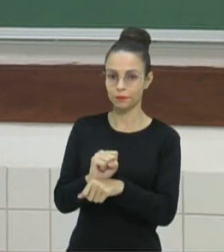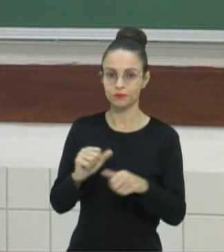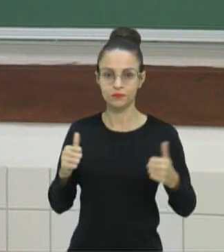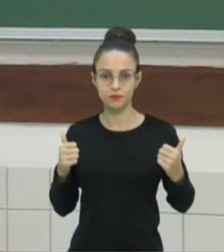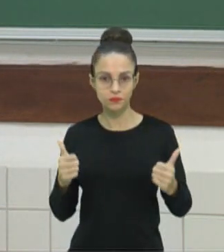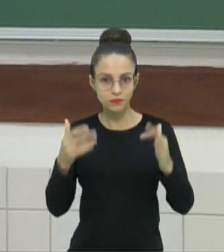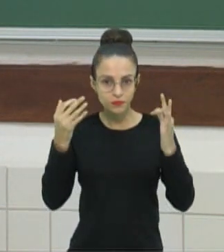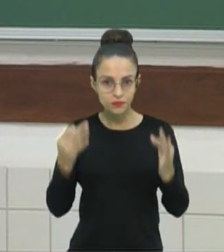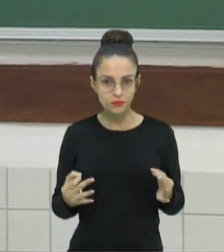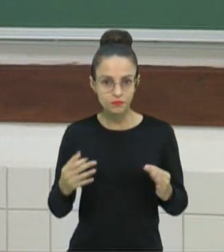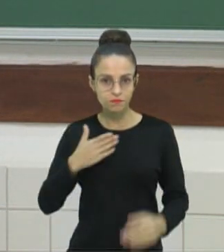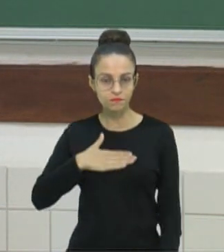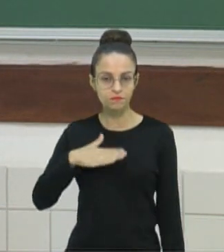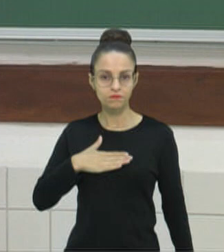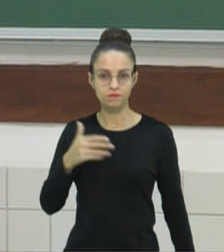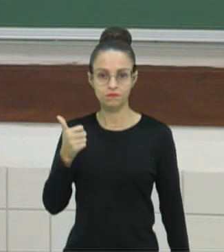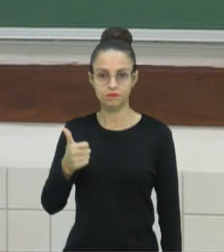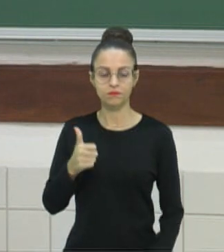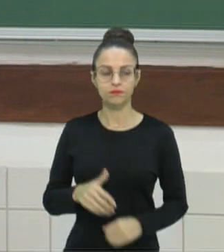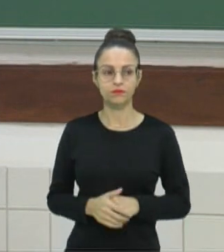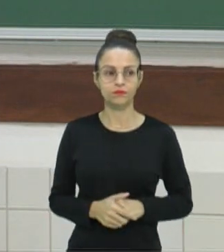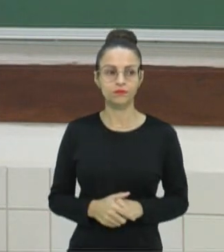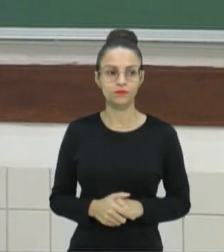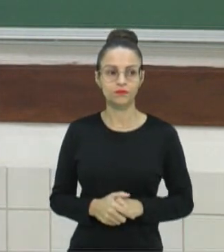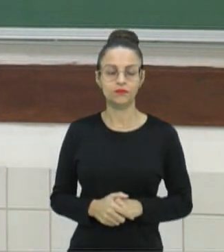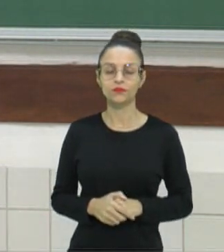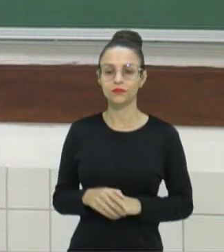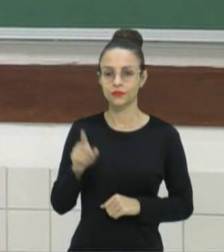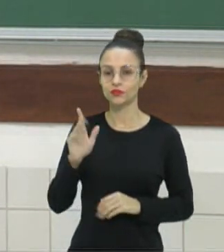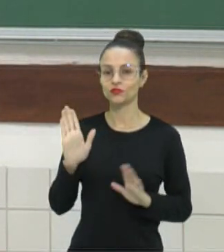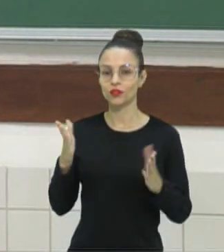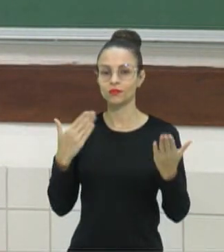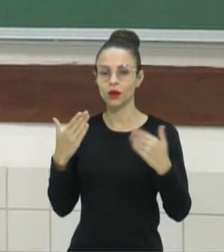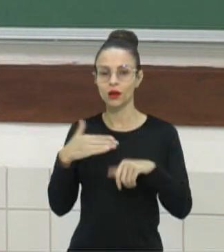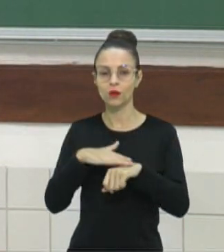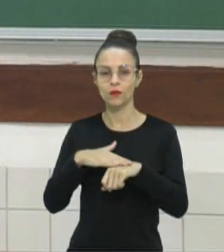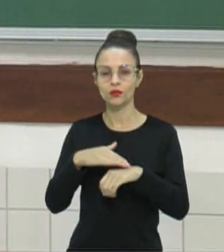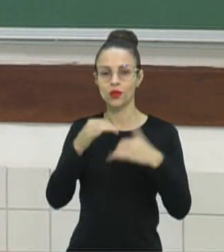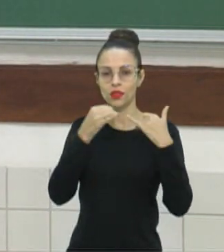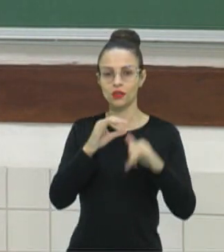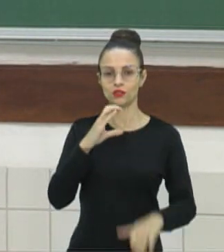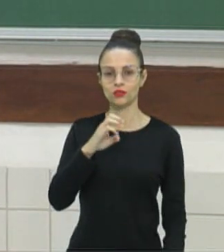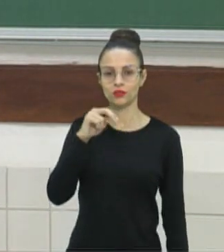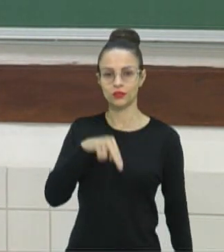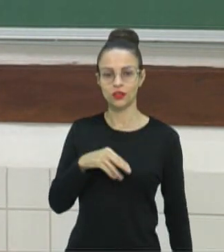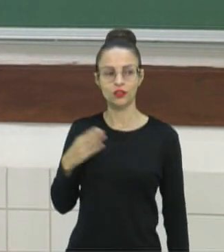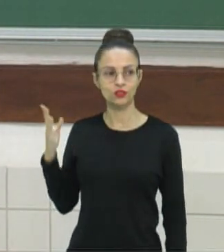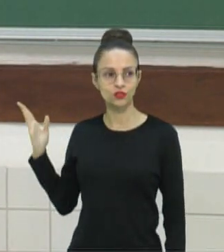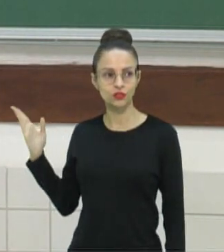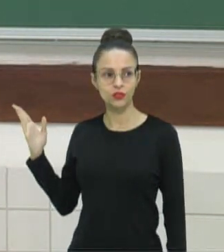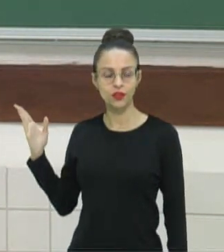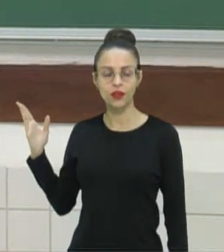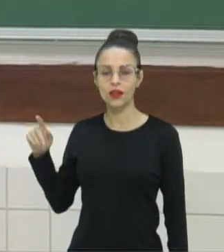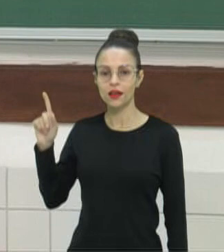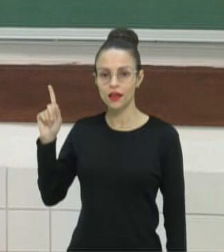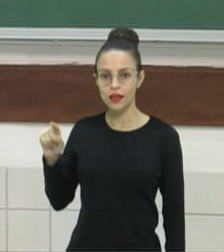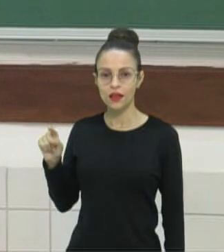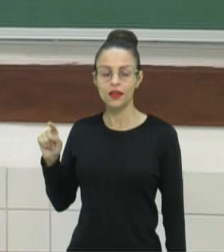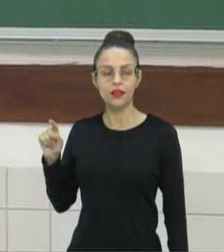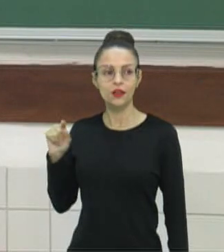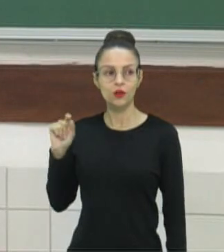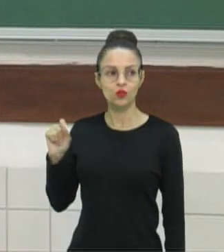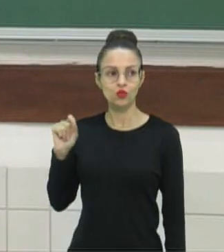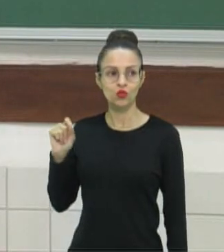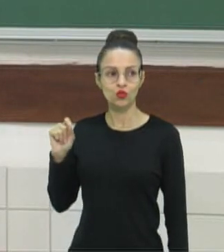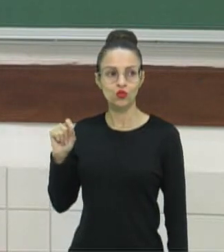Certo? Tranquilo? É aquilo que a gente conversou, né? A energia cinética, nesse caso, ela está virando energia